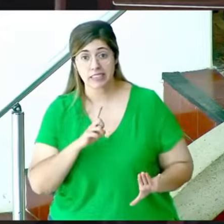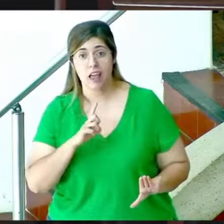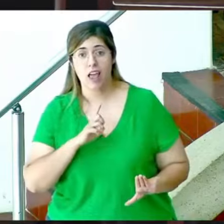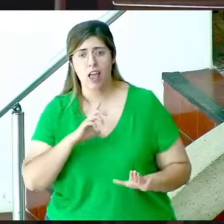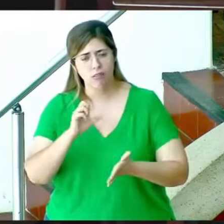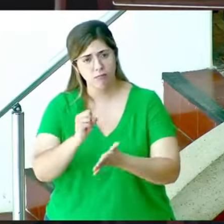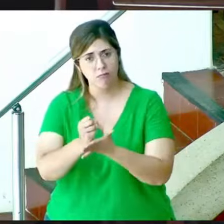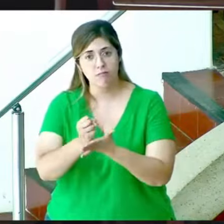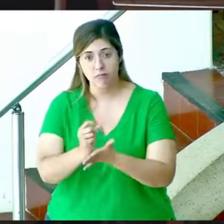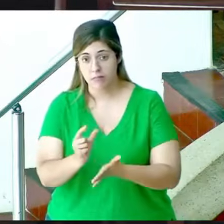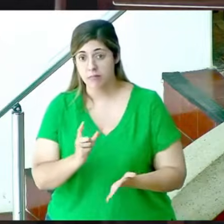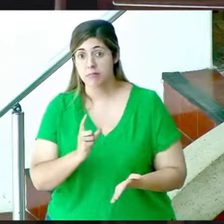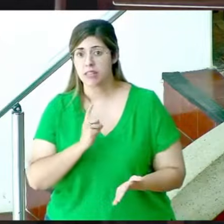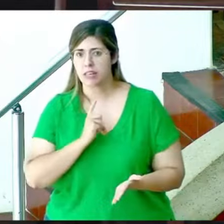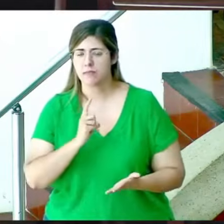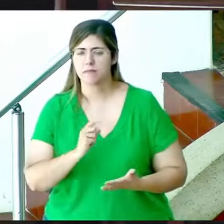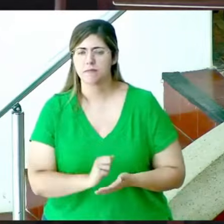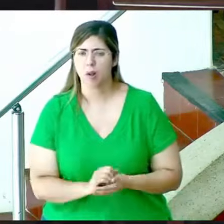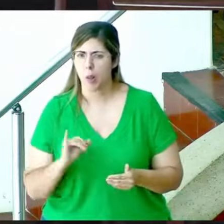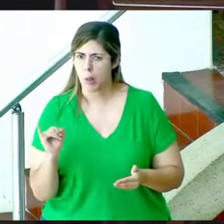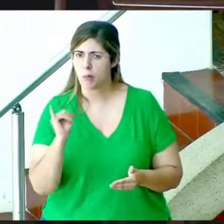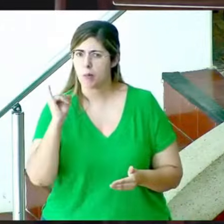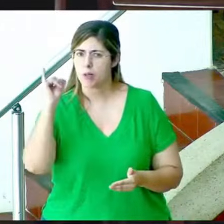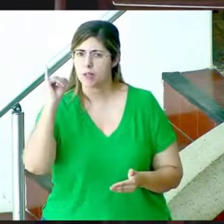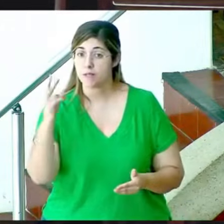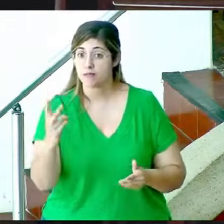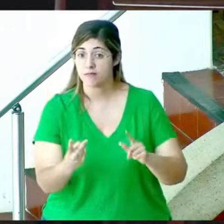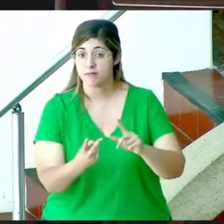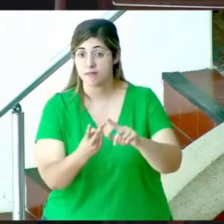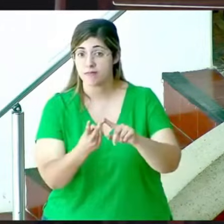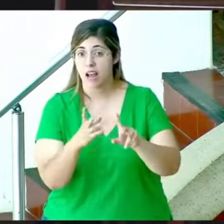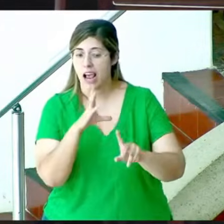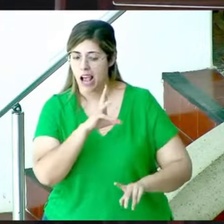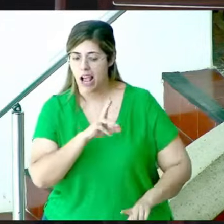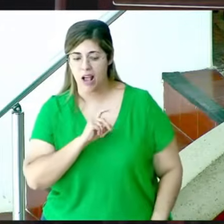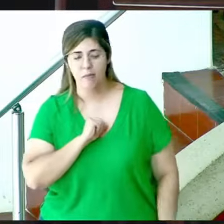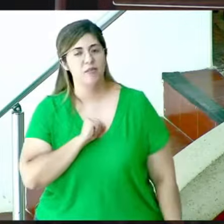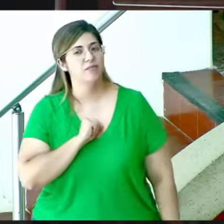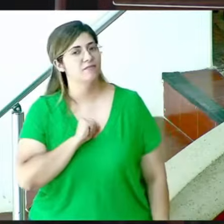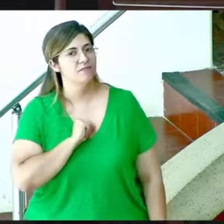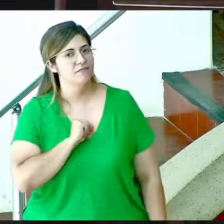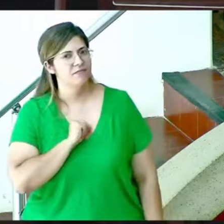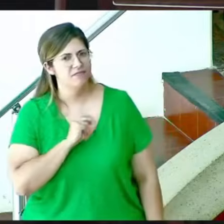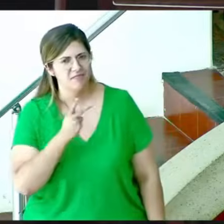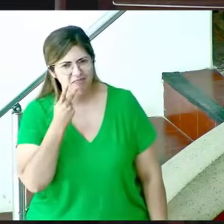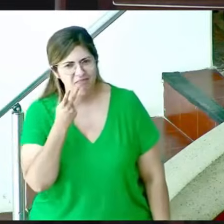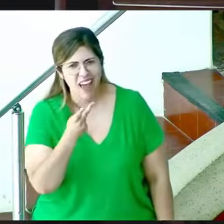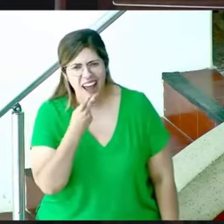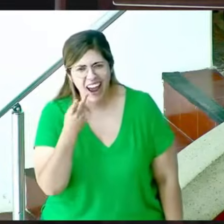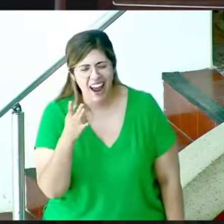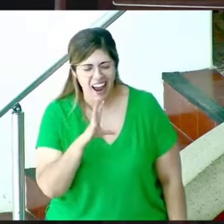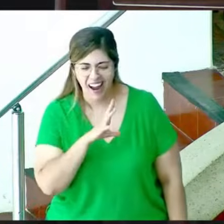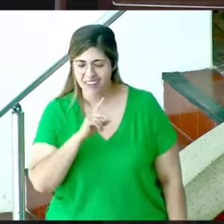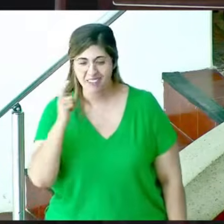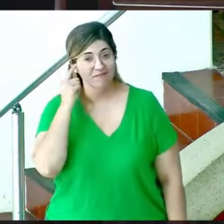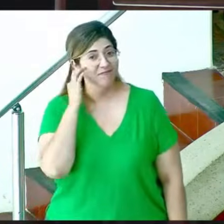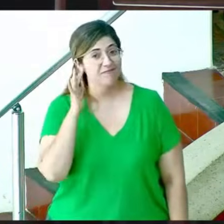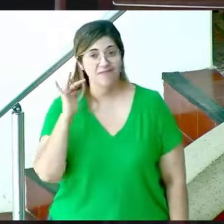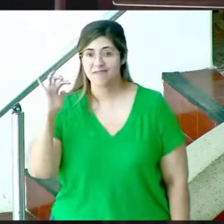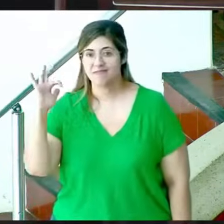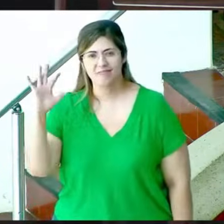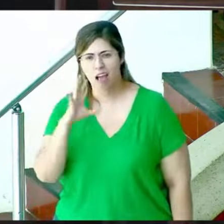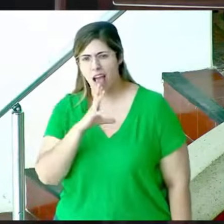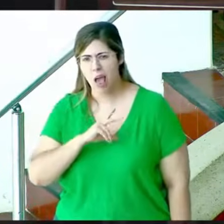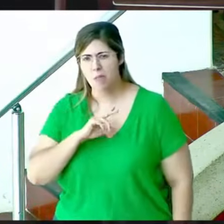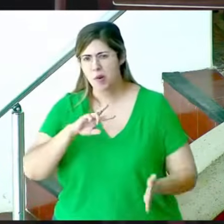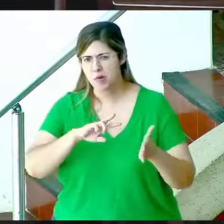é um assunto importantíssimo. Mas tem o amor aqui. Quem não gosta de falar do amor? Quem não gosta de pensar o amor? Mas este amor aqui